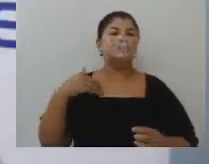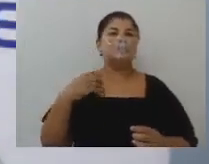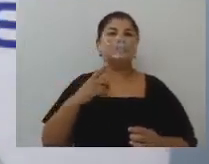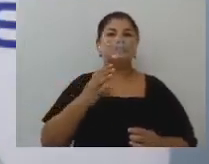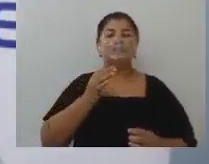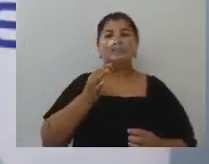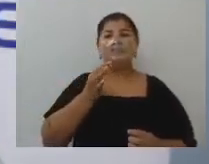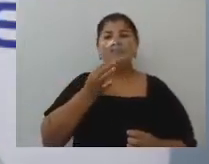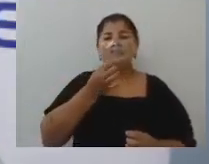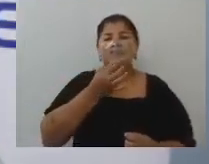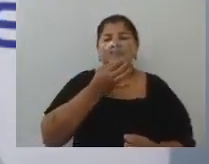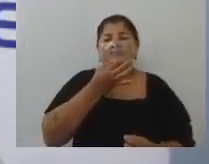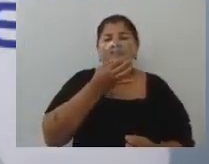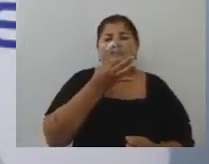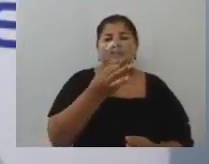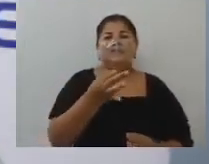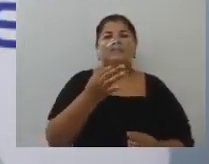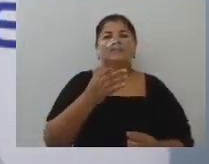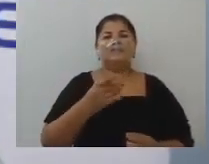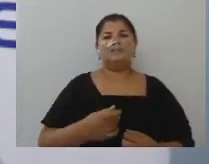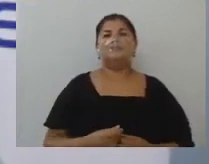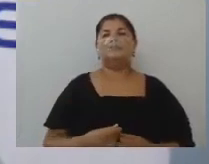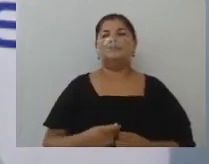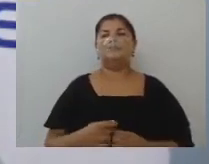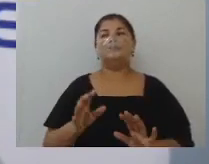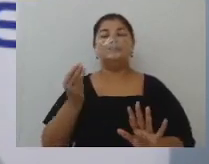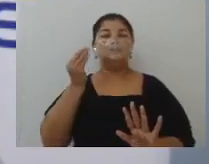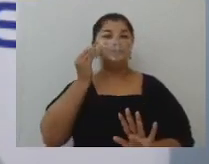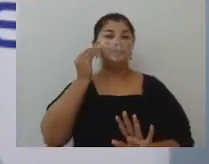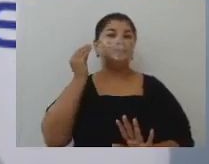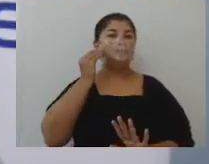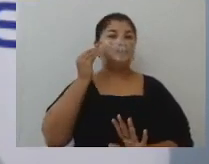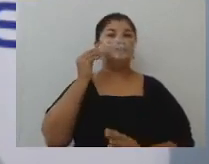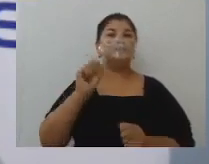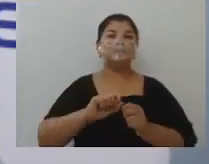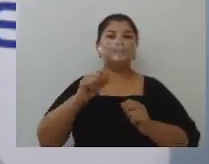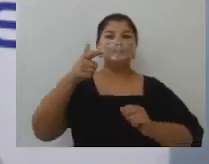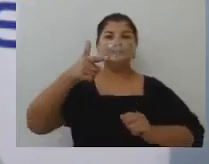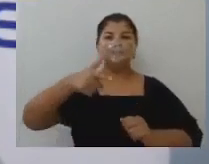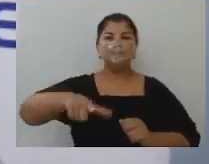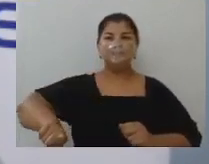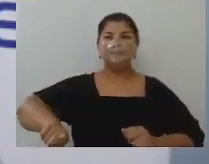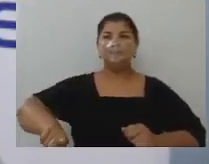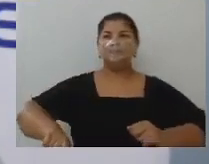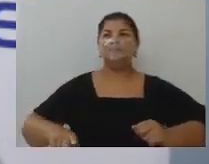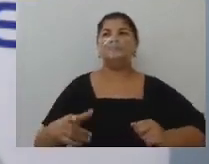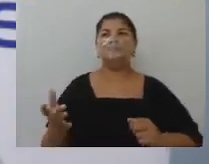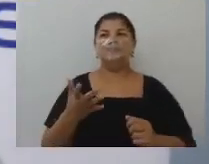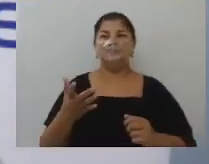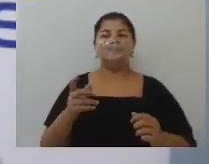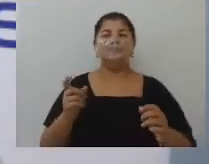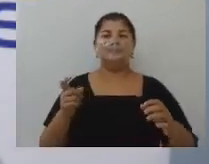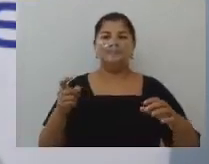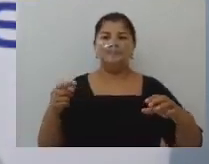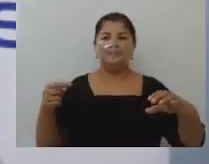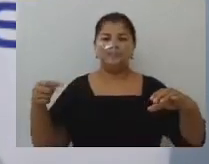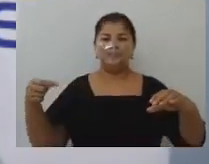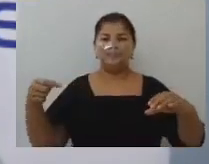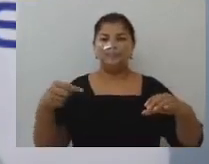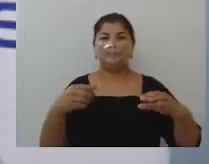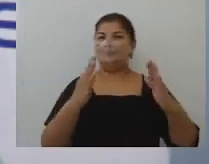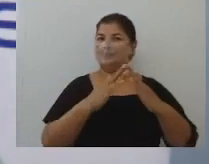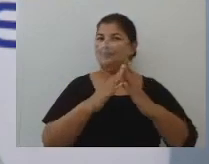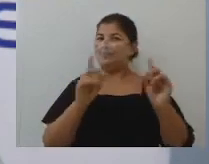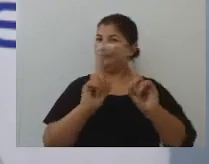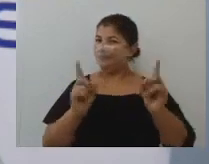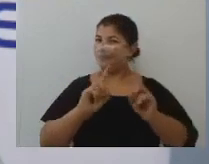agudo. Vamos testar ele? Testando ele. Tá lá o maçarico de novo. Não façam em